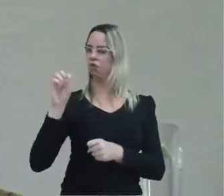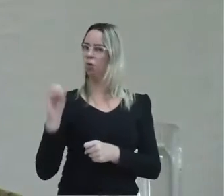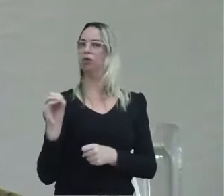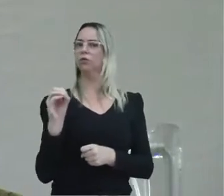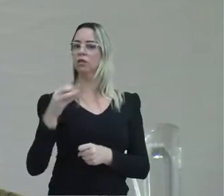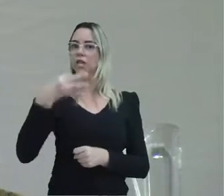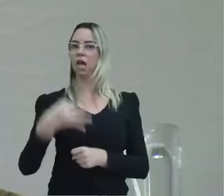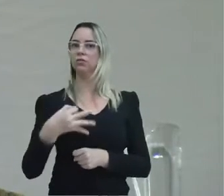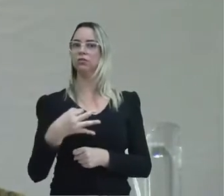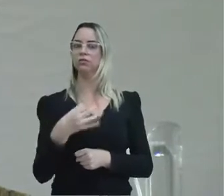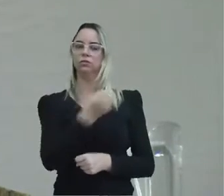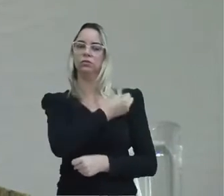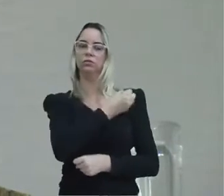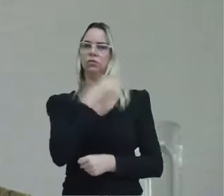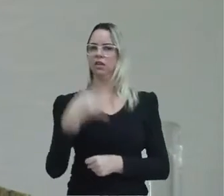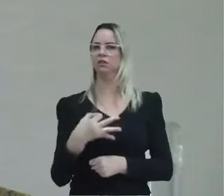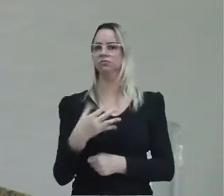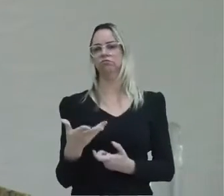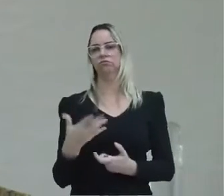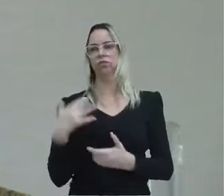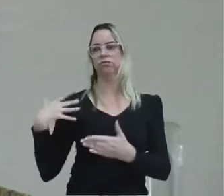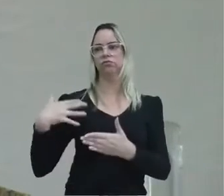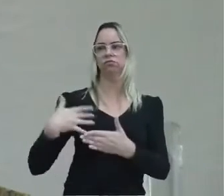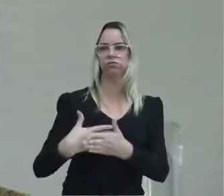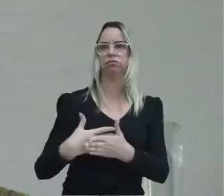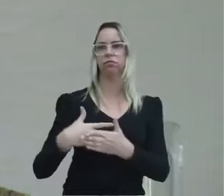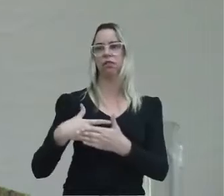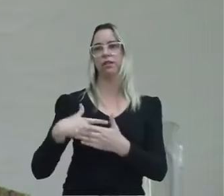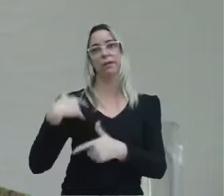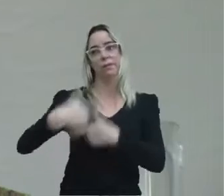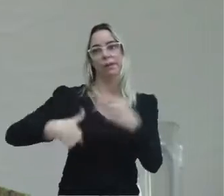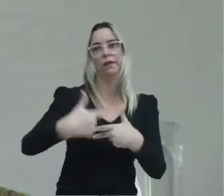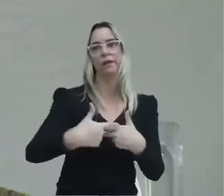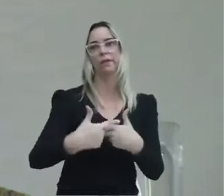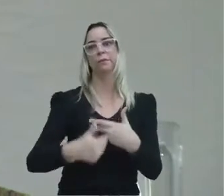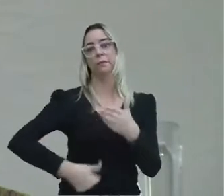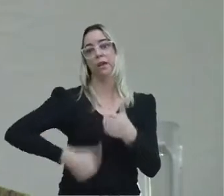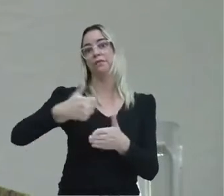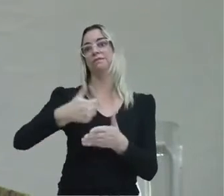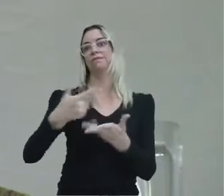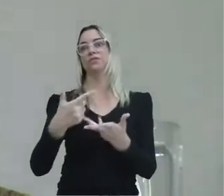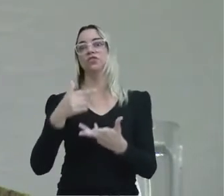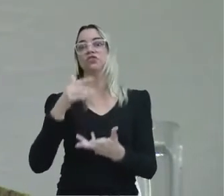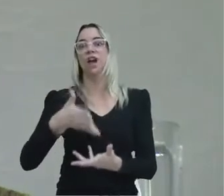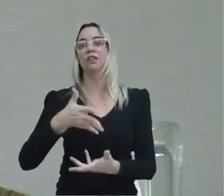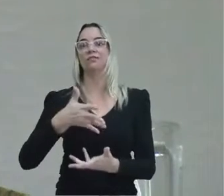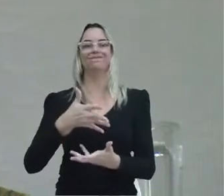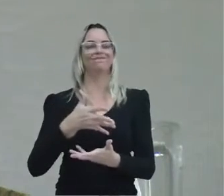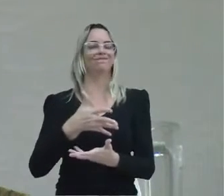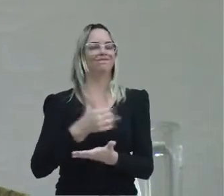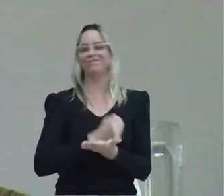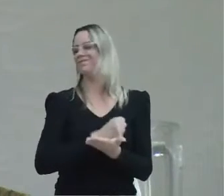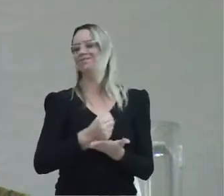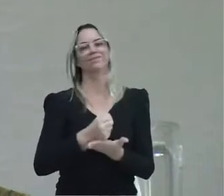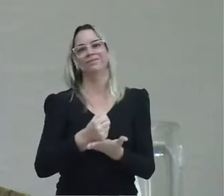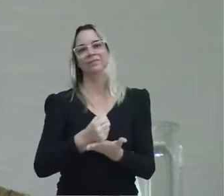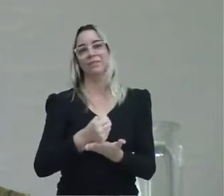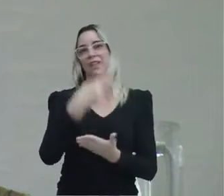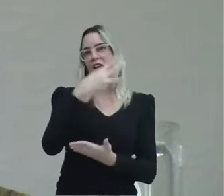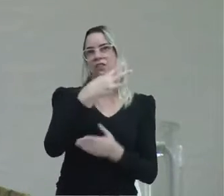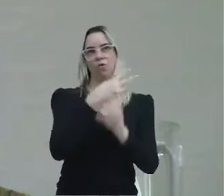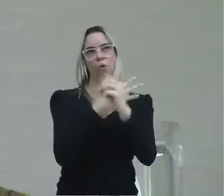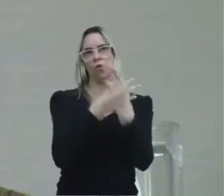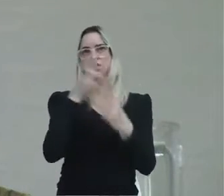chegar ao piso salarial, caminhar na carreira e a primeira faixa já não cumpre com o cálculo de 3 e